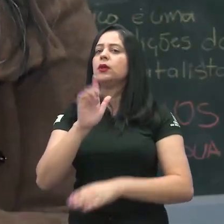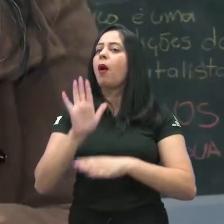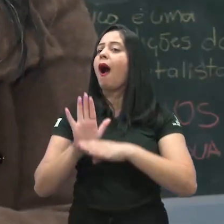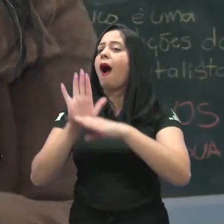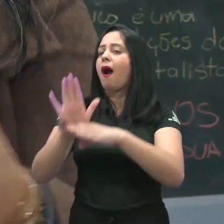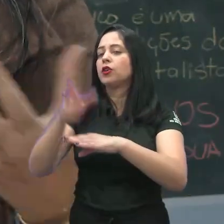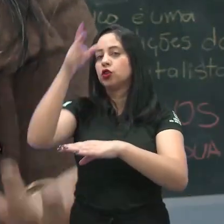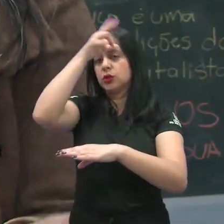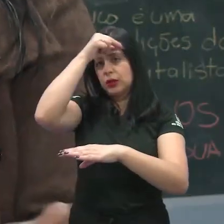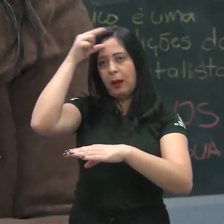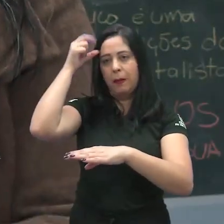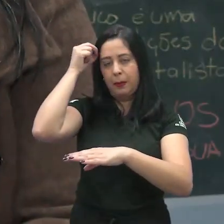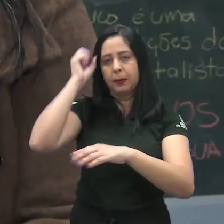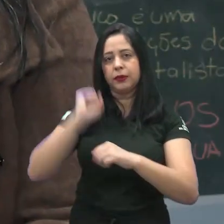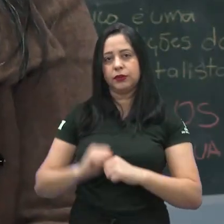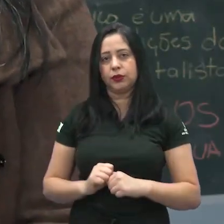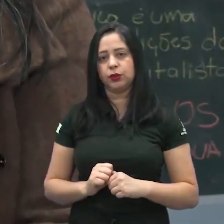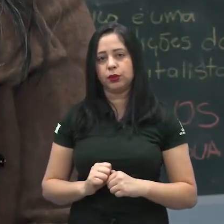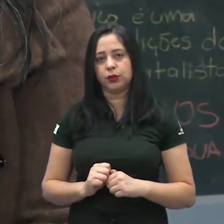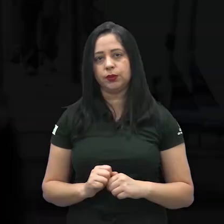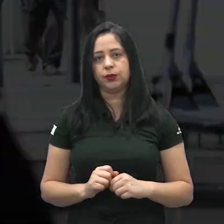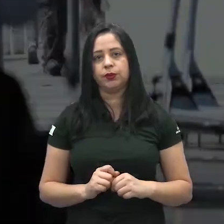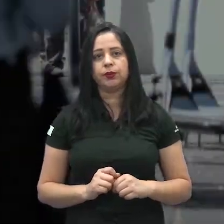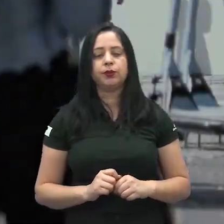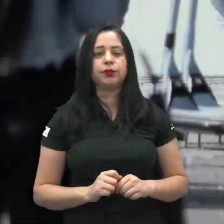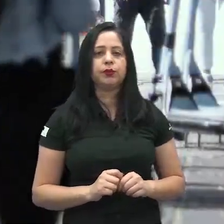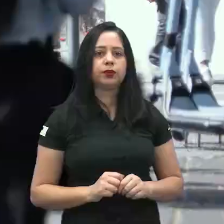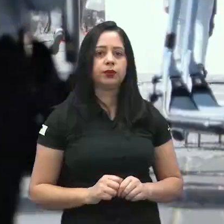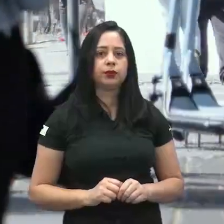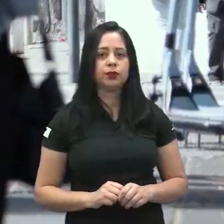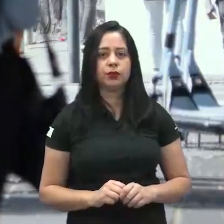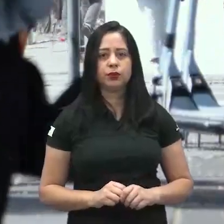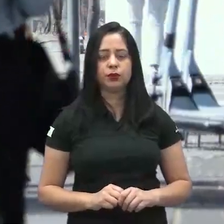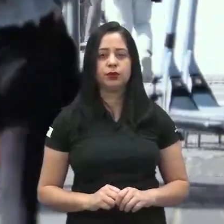rede não dá conta, né?